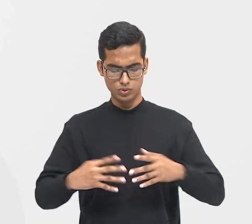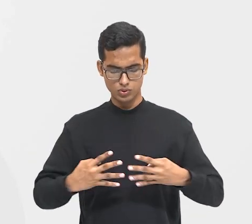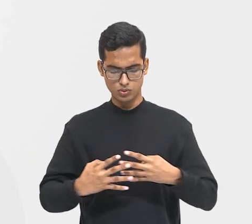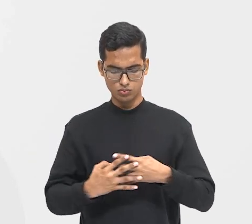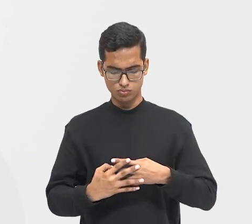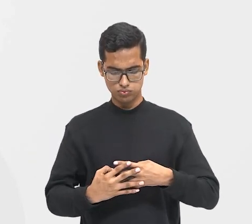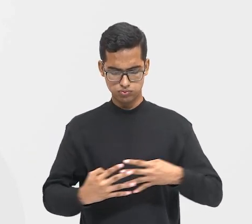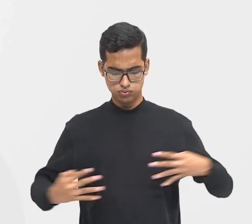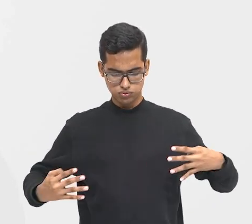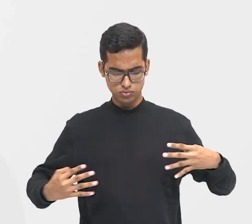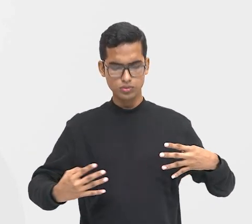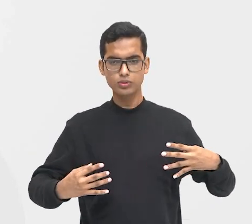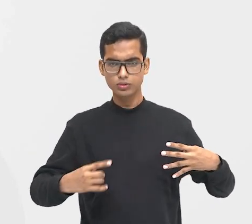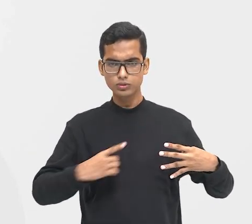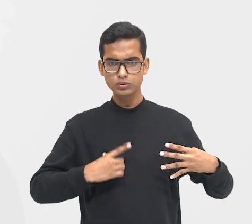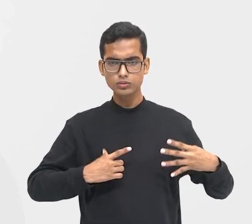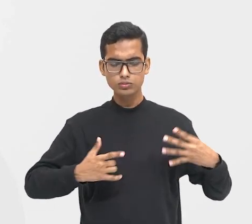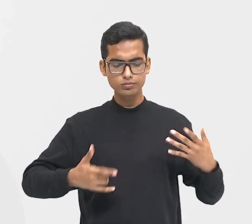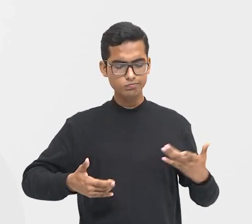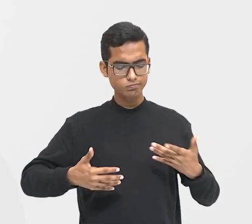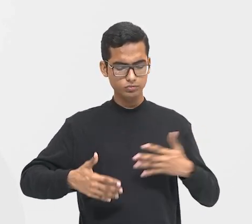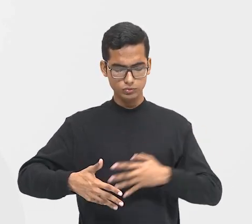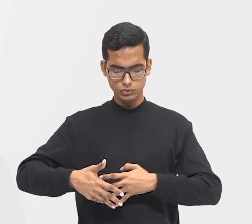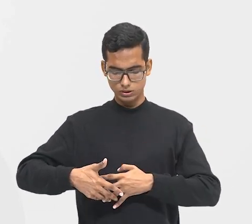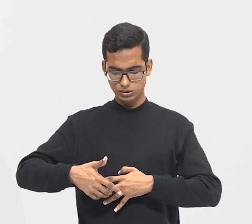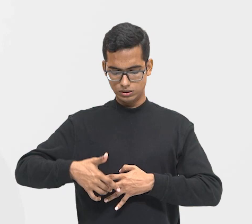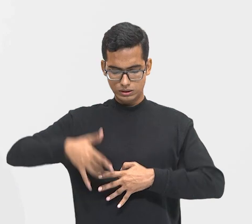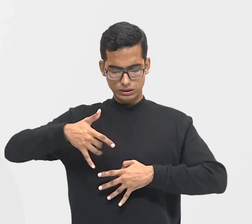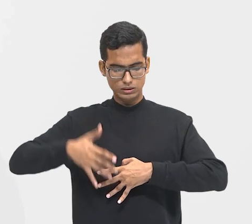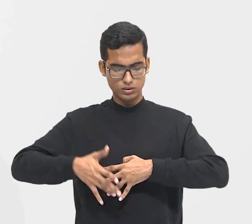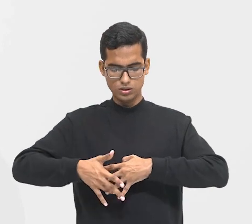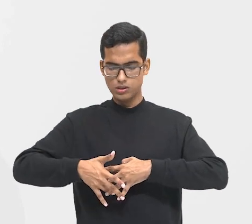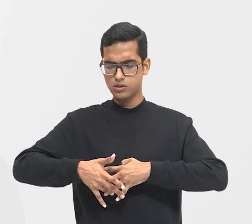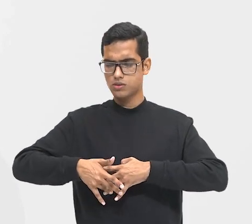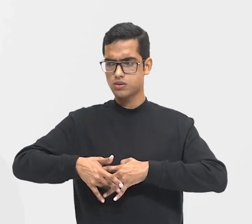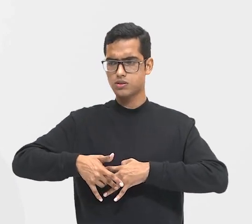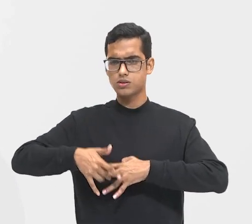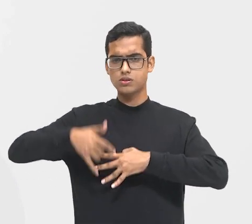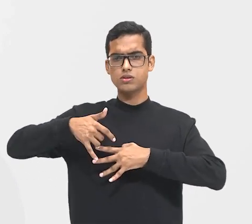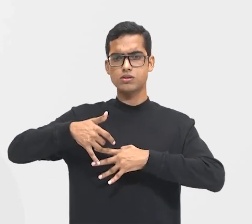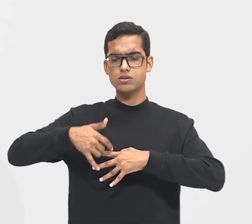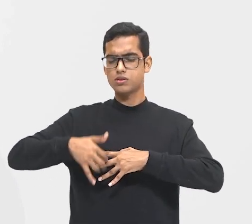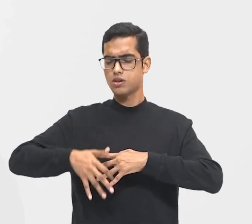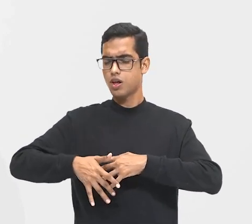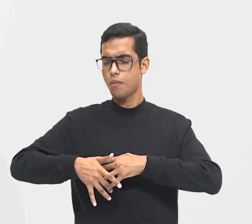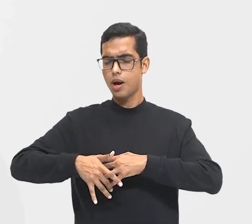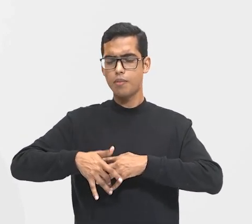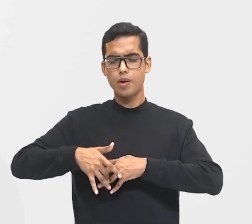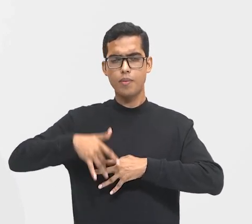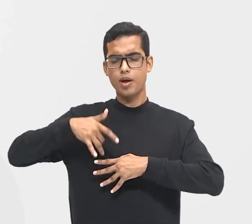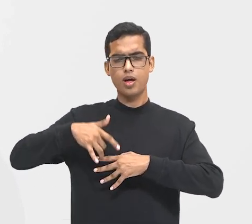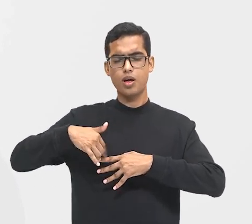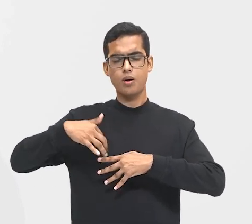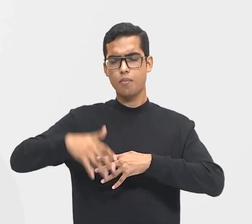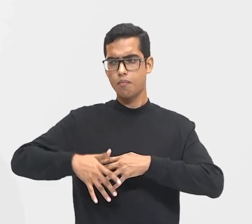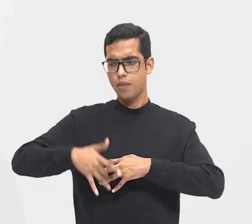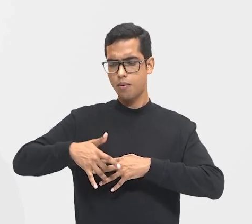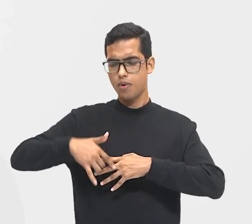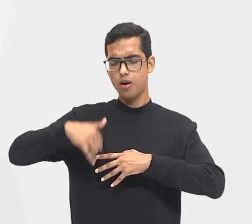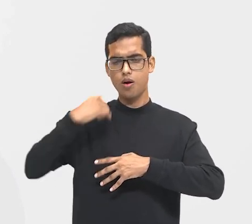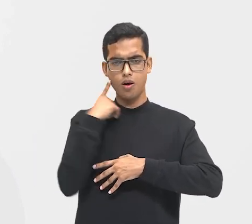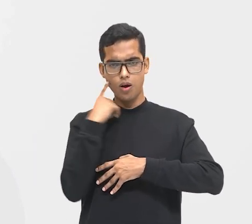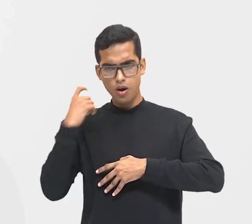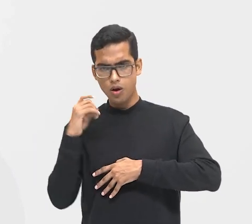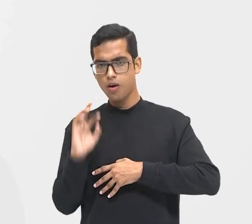nessas cordas você vai dedilhando ali, você vai tocando essas cordas. Cada uma que você vai tocando, ela vai,